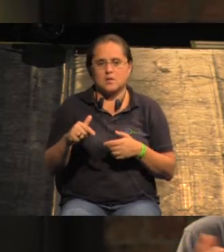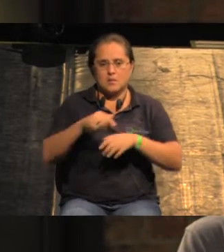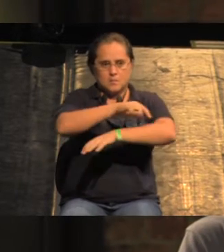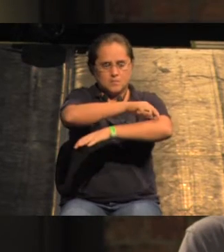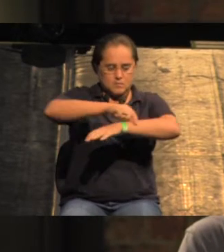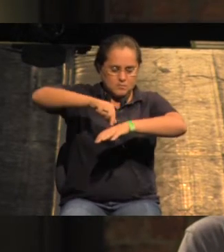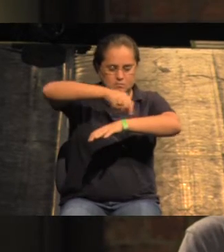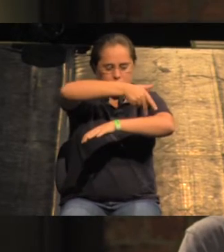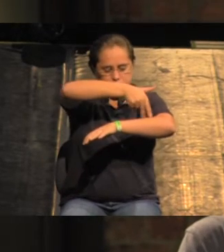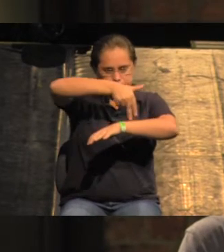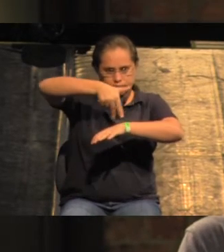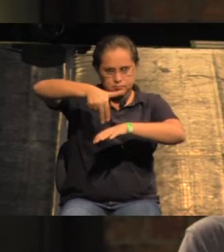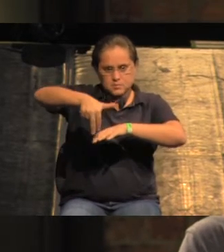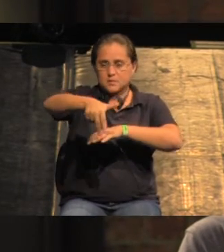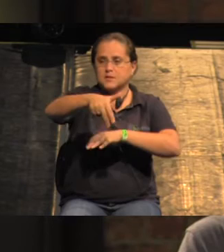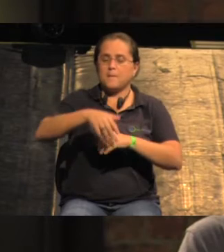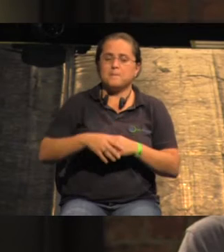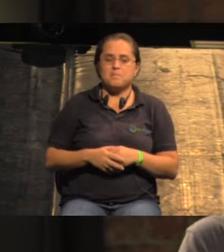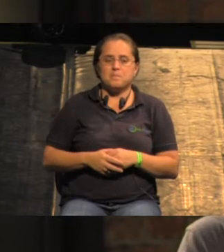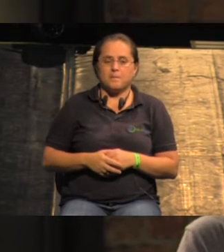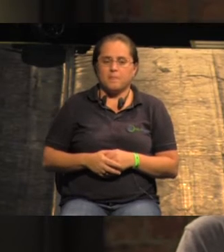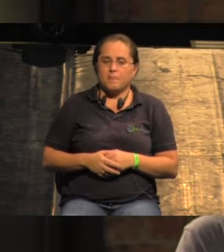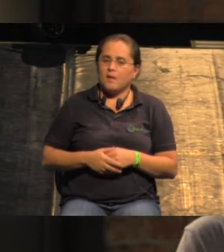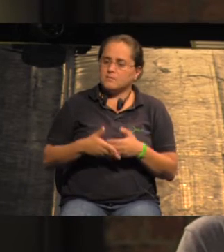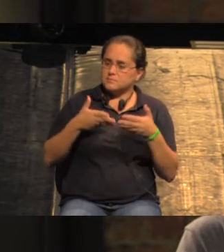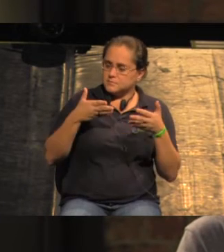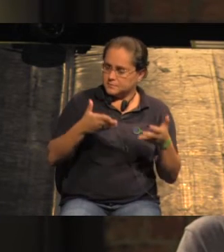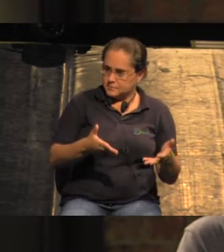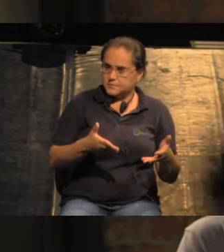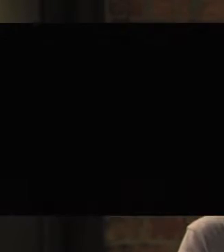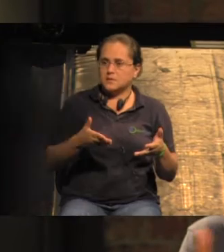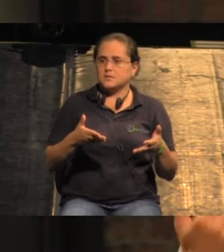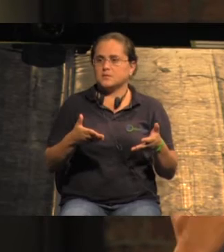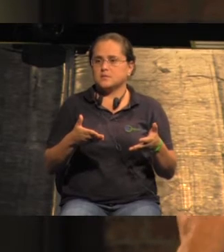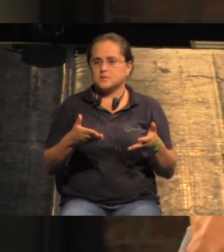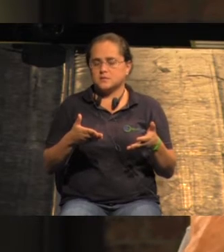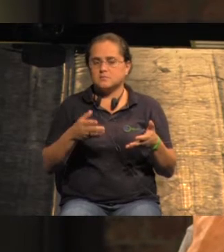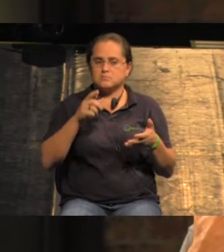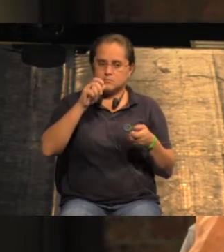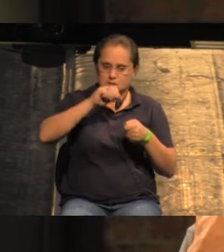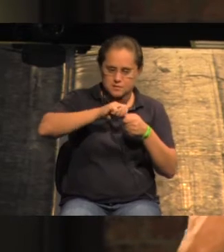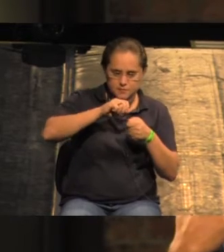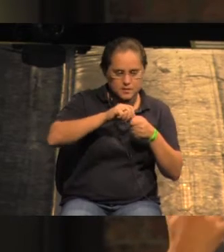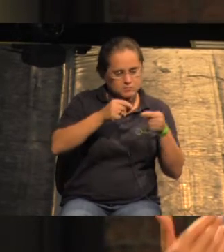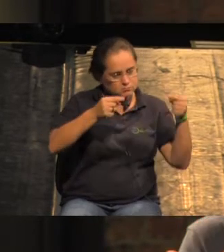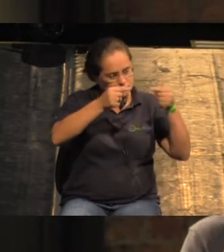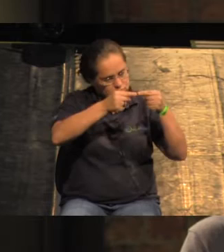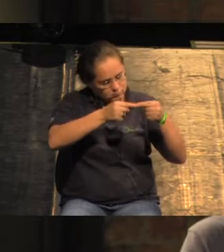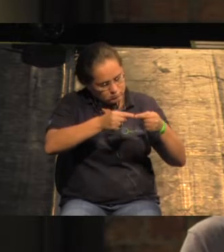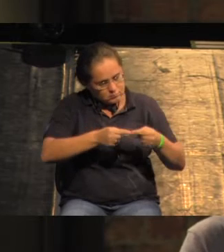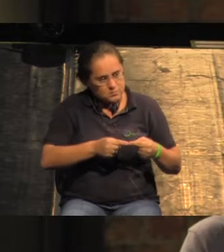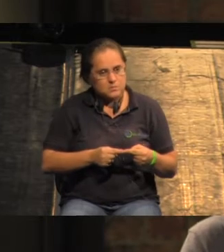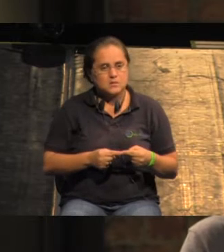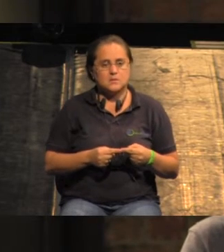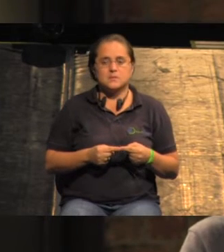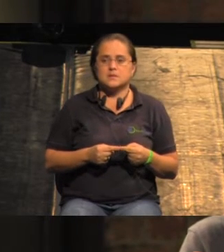não tinha calçadas. Então, esse precedente, o fato de ter sido feito como